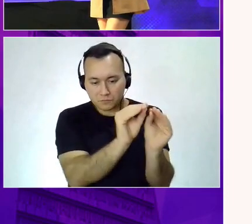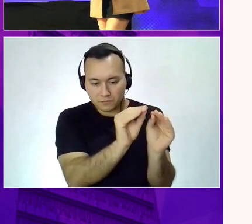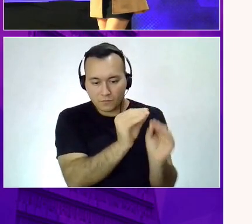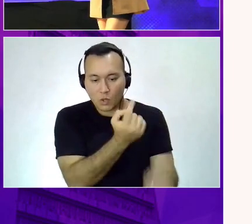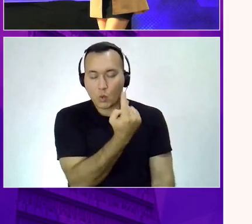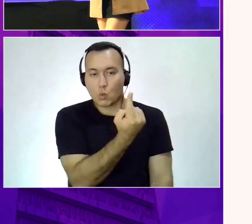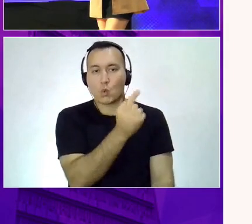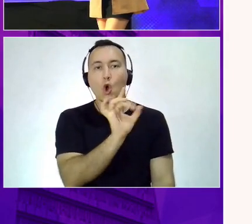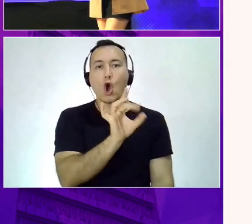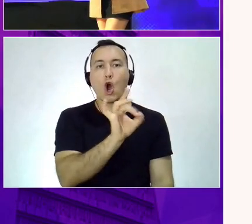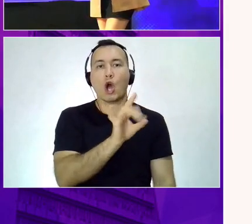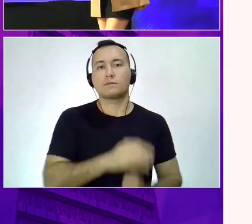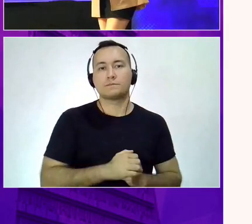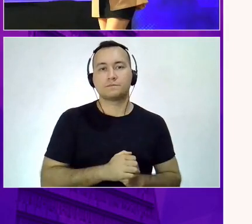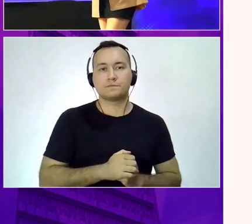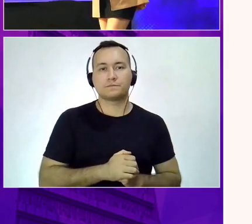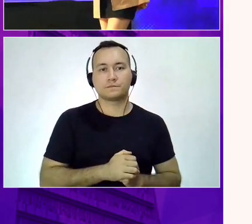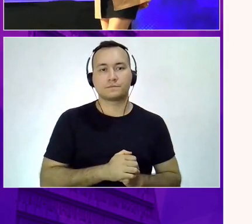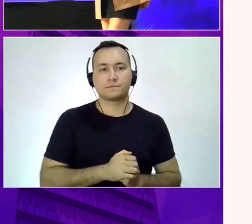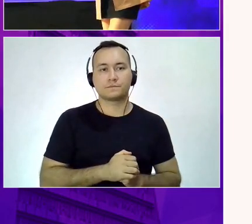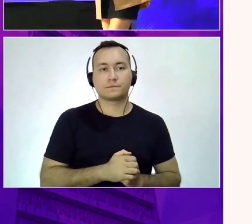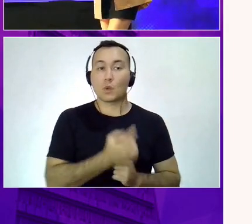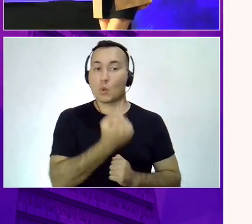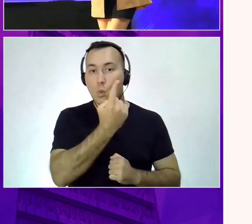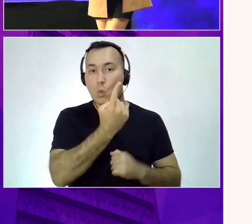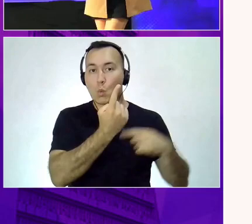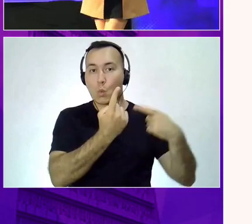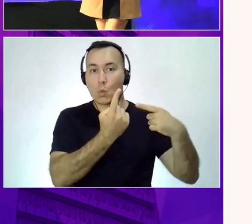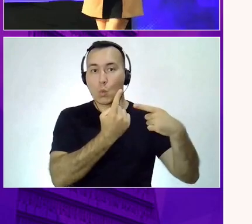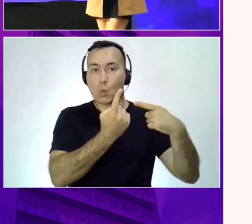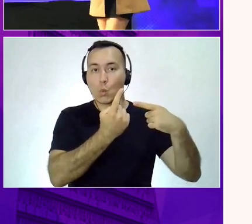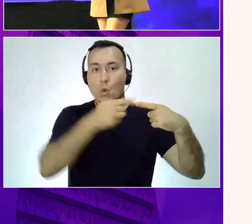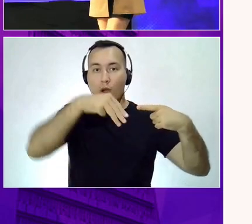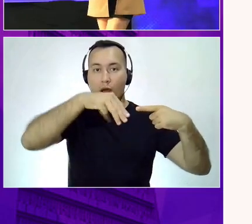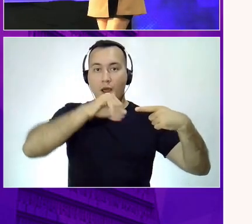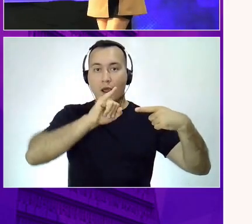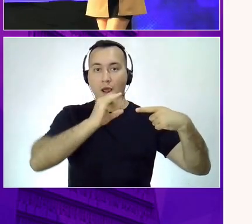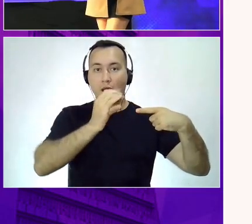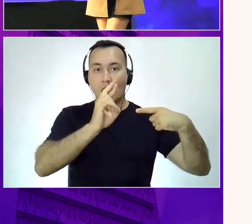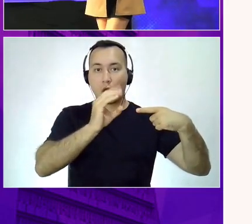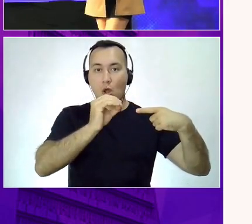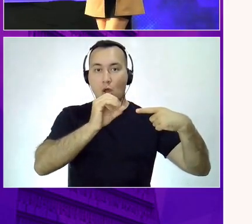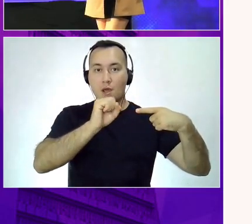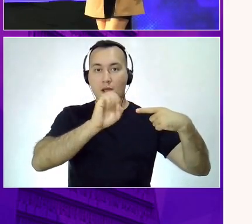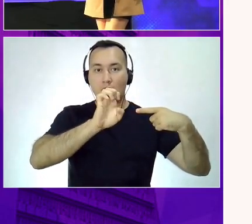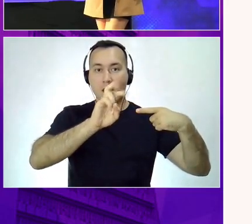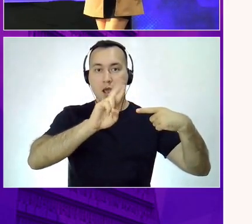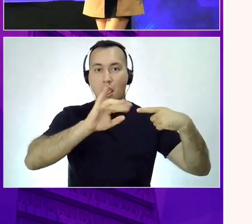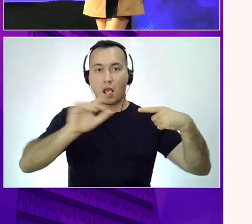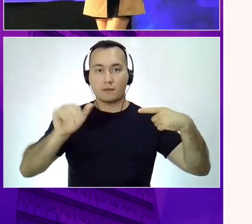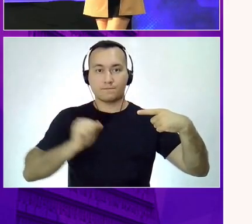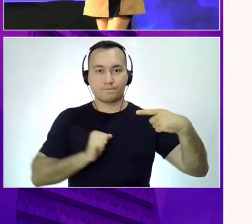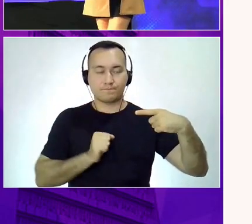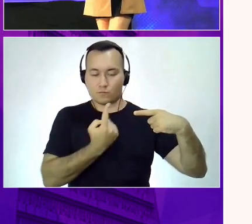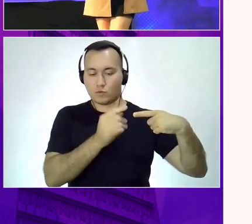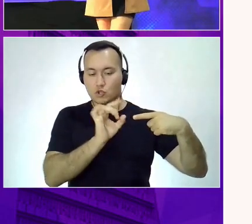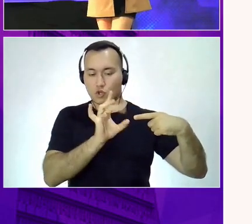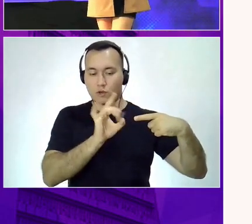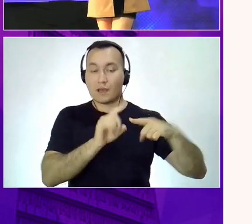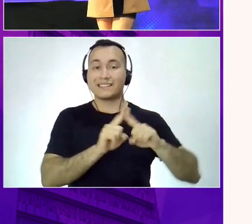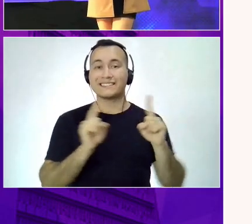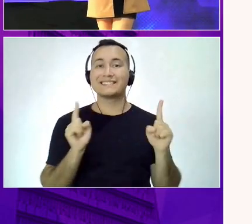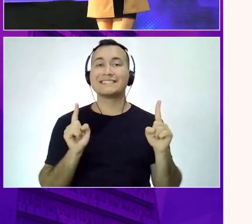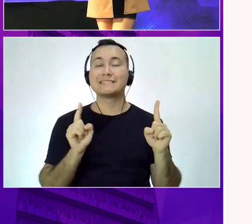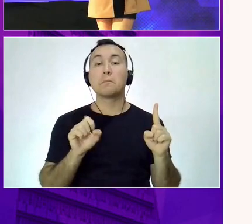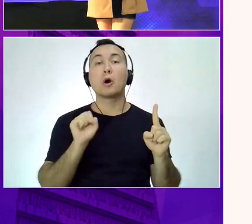de cálculo de IOF, você vai impactar todos os outros microserviços que usam. Vocês já pensaram que essa duplicação de